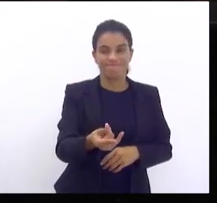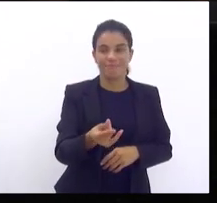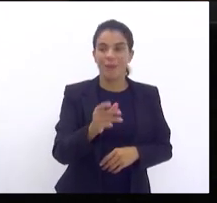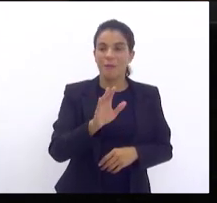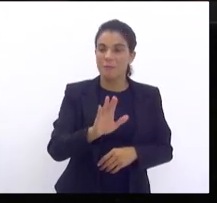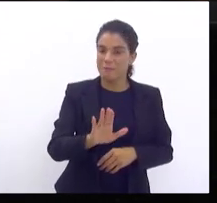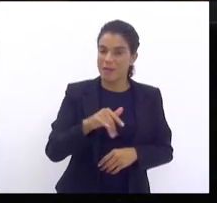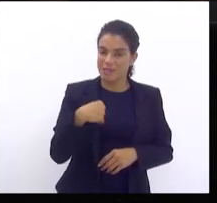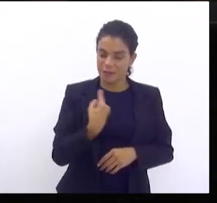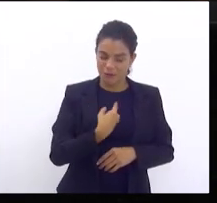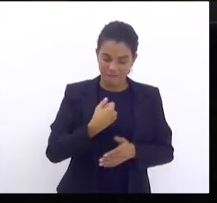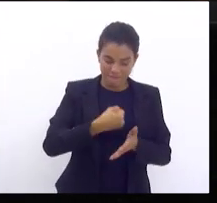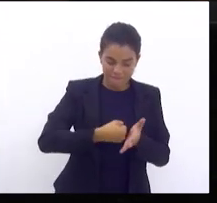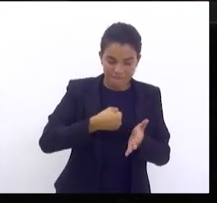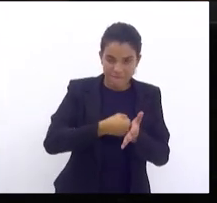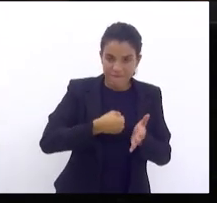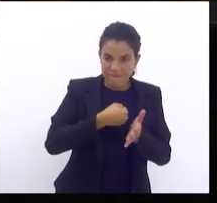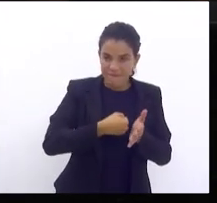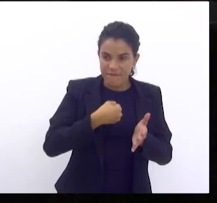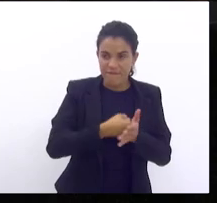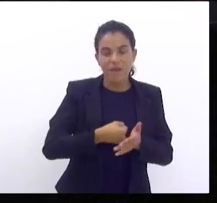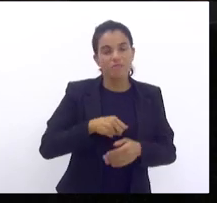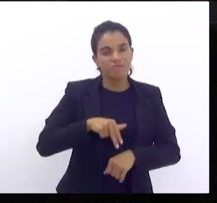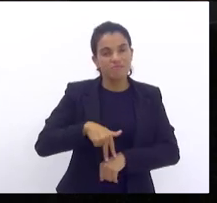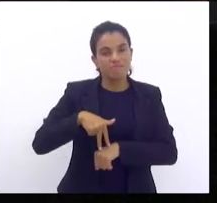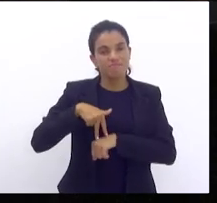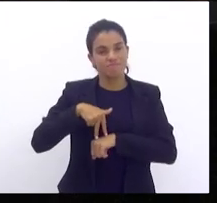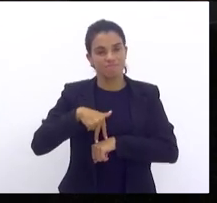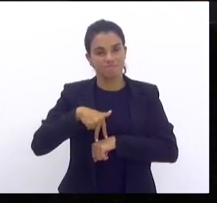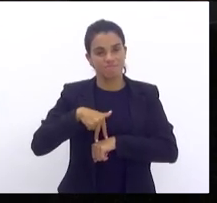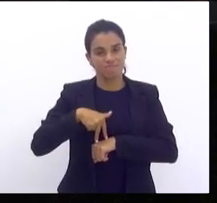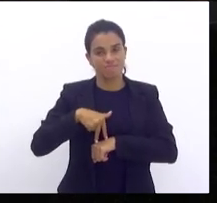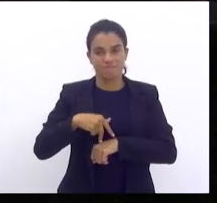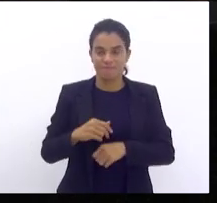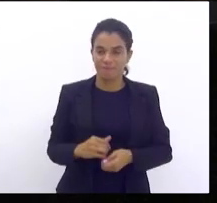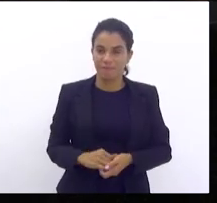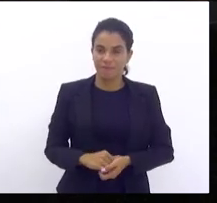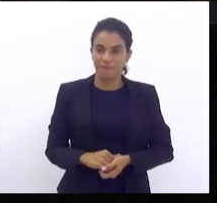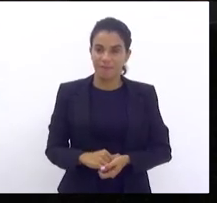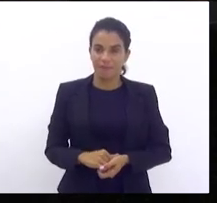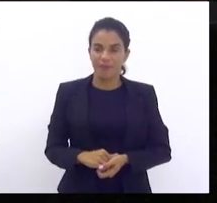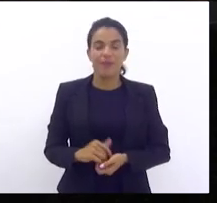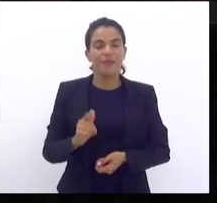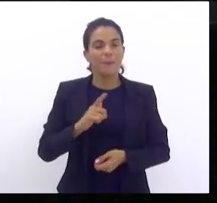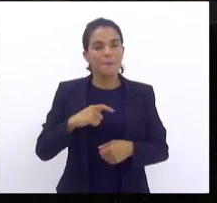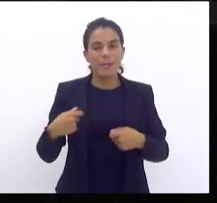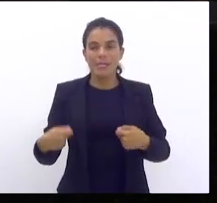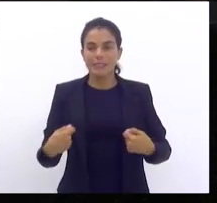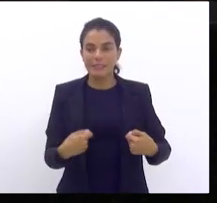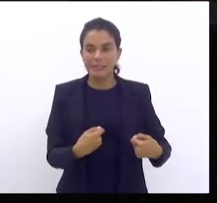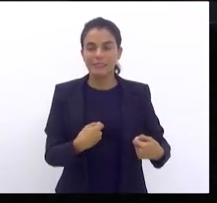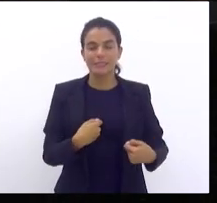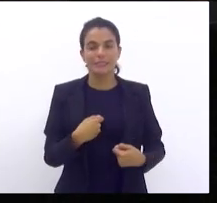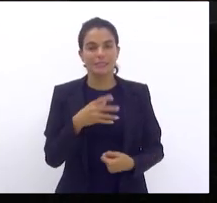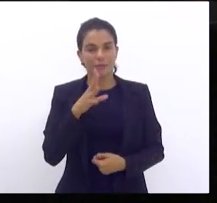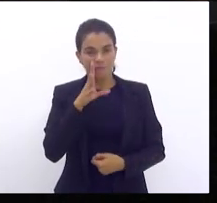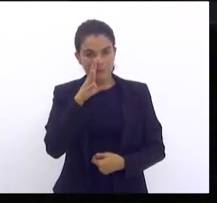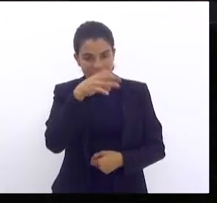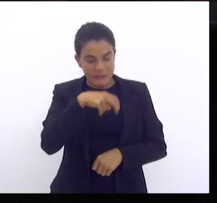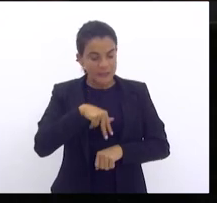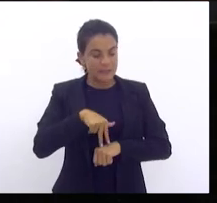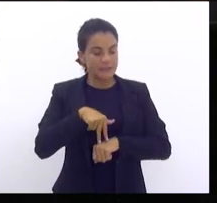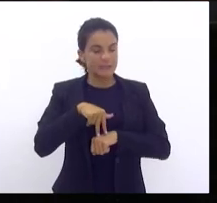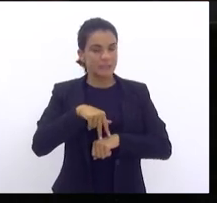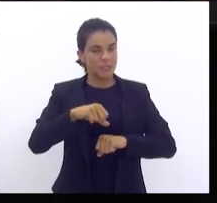a nossa luta vai se manter de pé temos que resistir